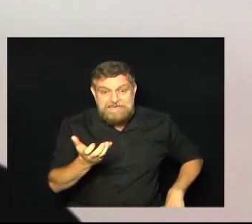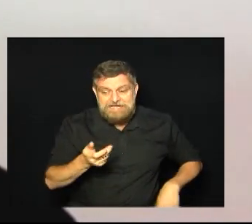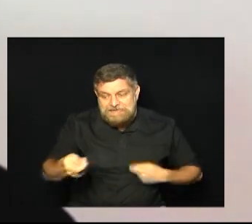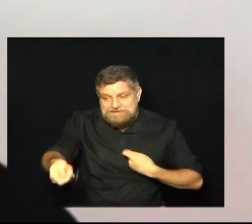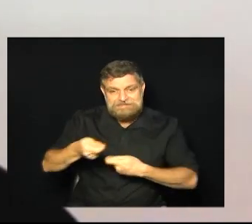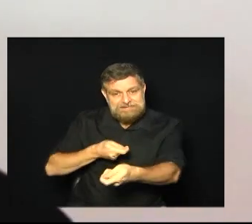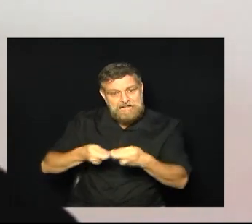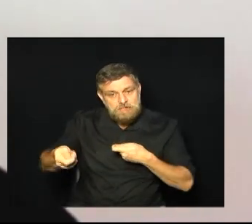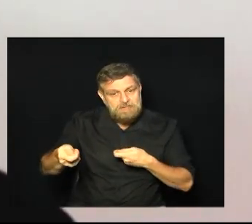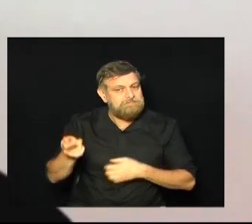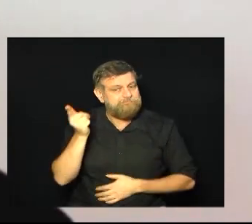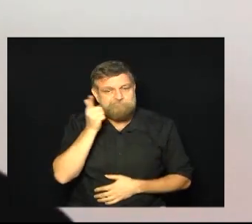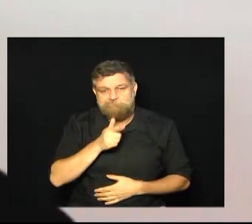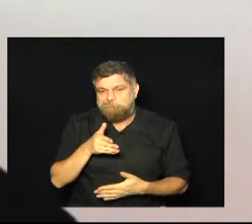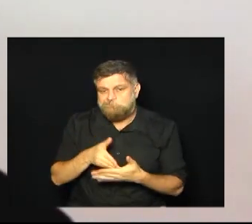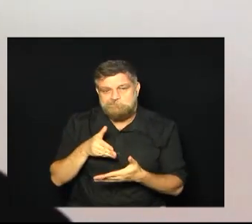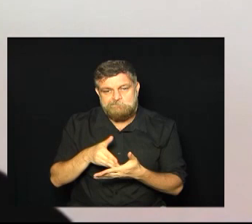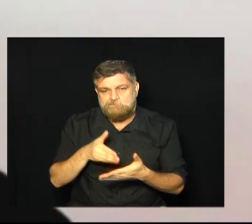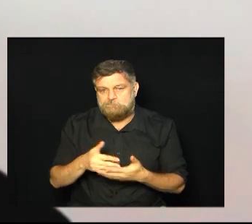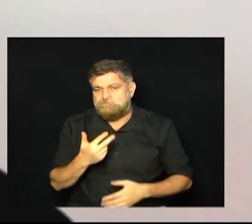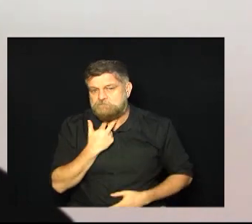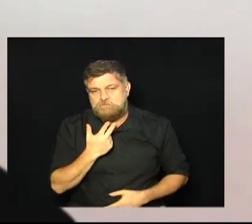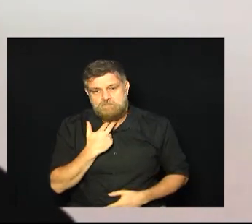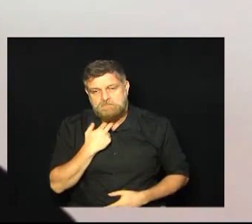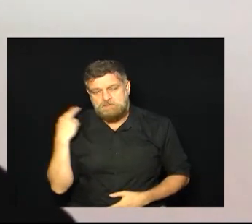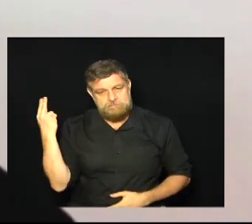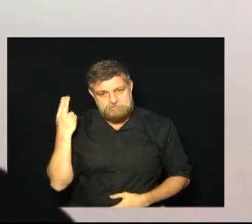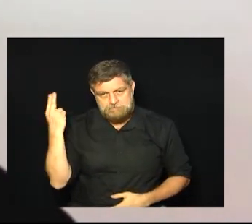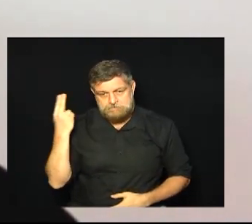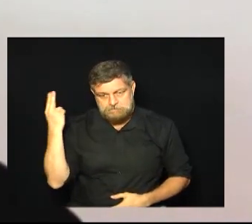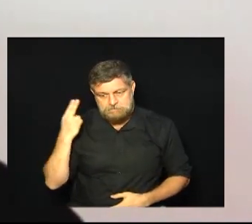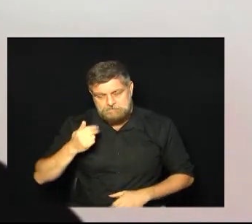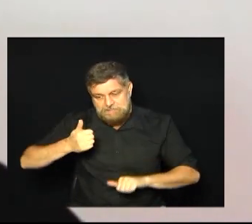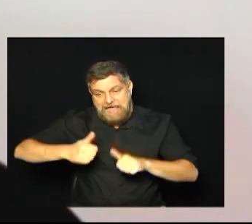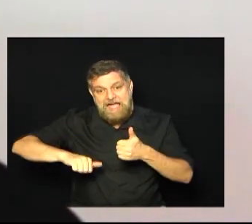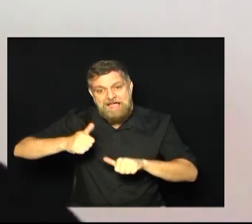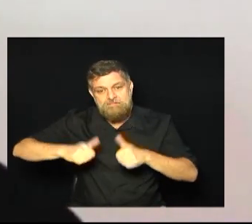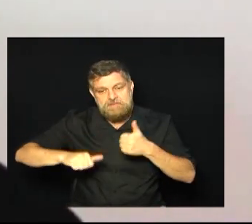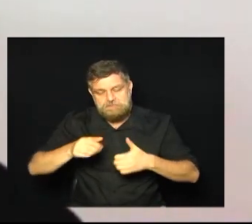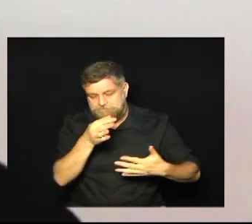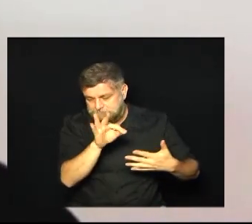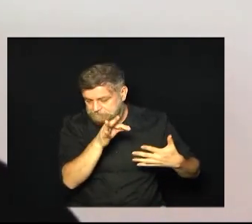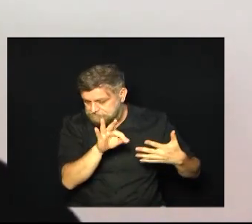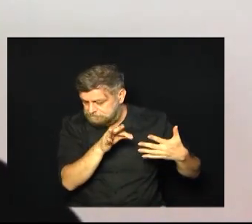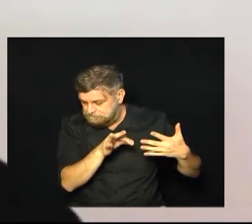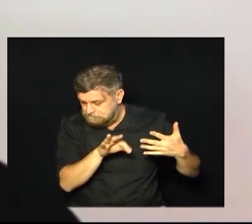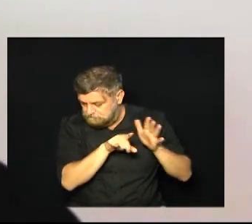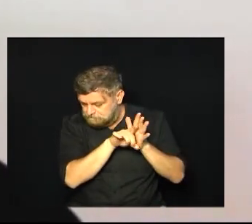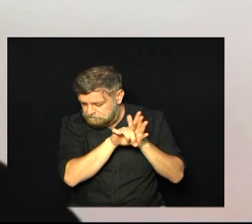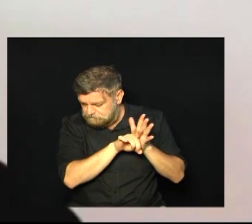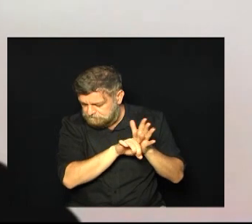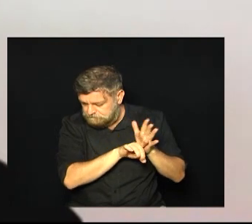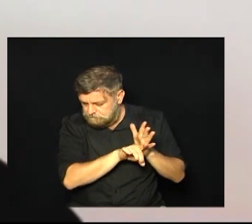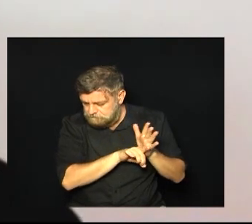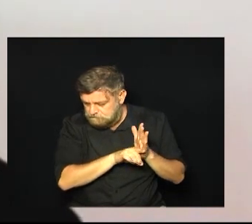troca, só que você não vai conseguir, não vai compensar, entendeu? Então tudo isso tem que ser analisado. Então pesquise bastante, vê o que fique